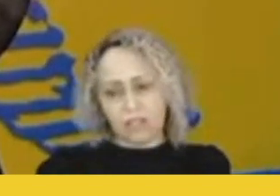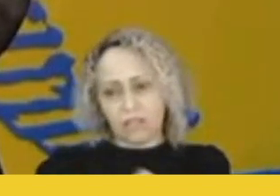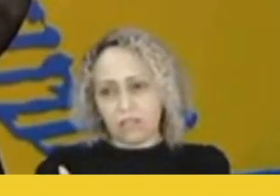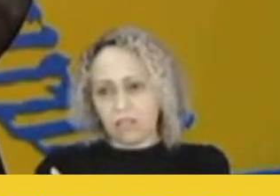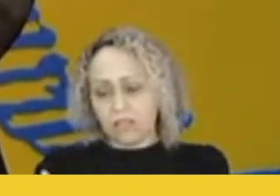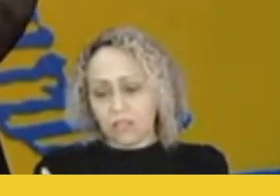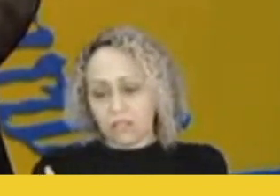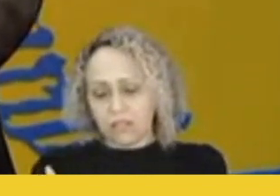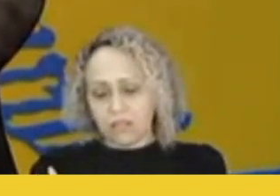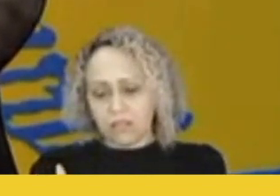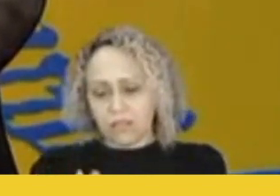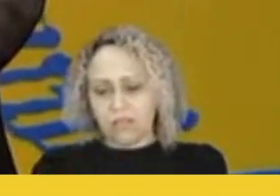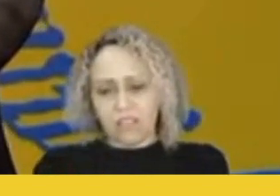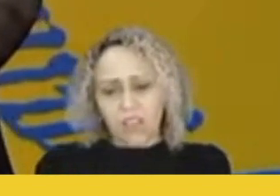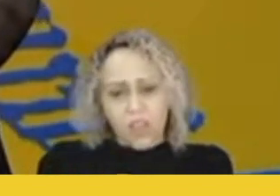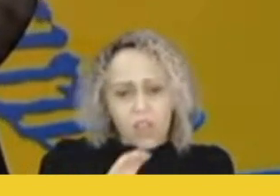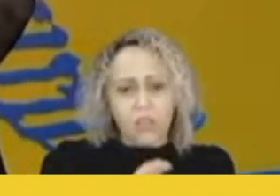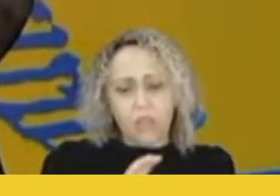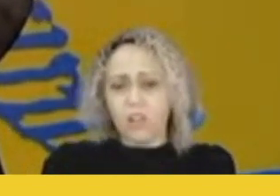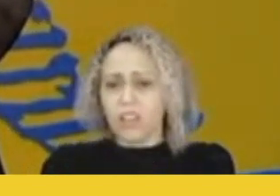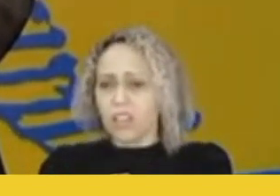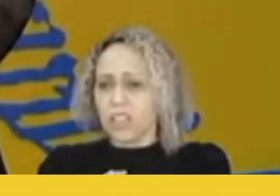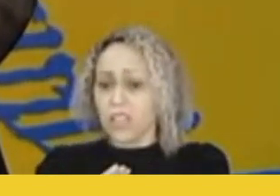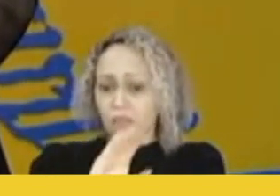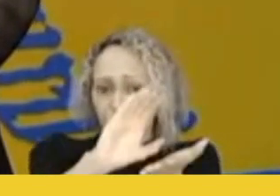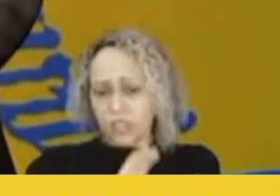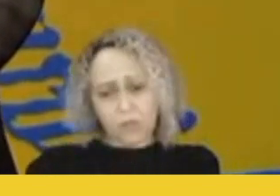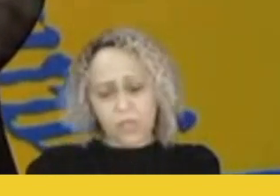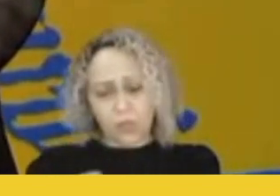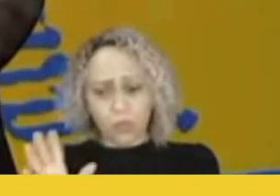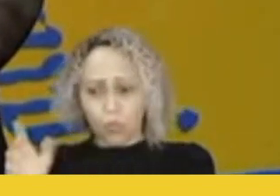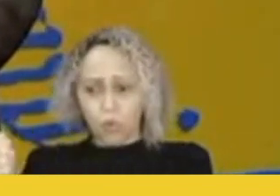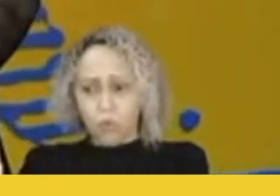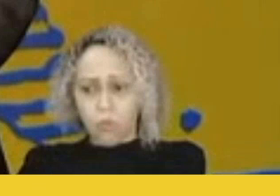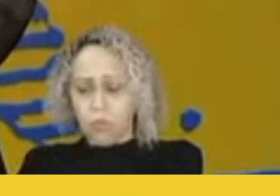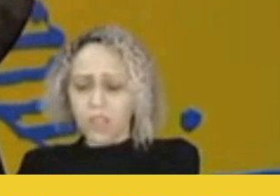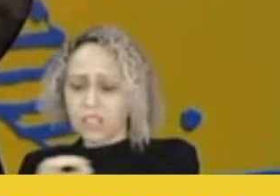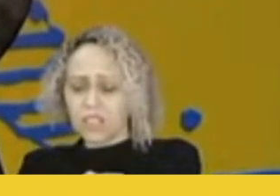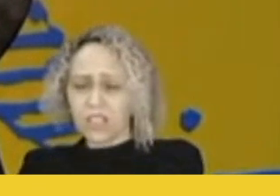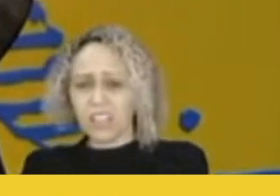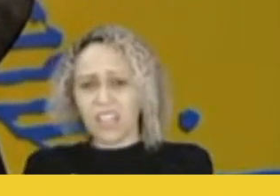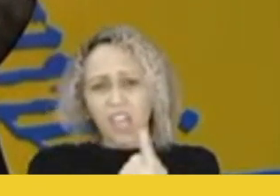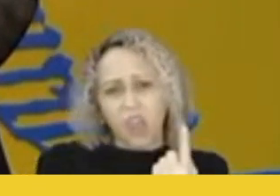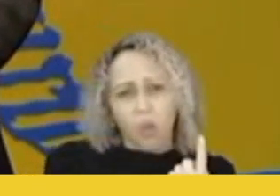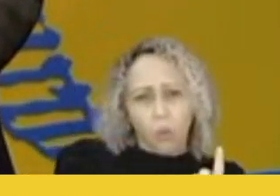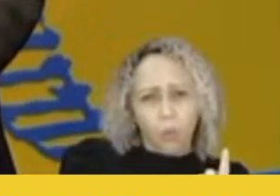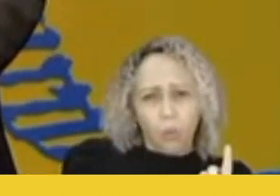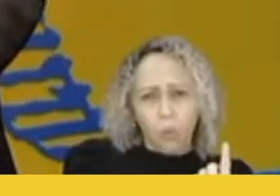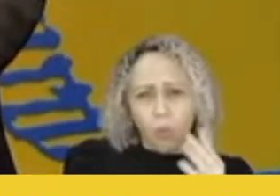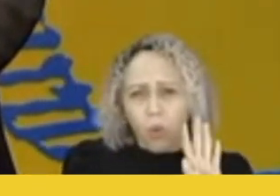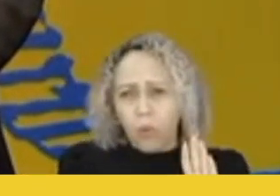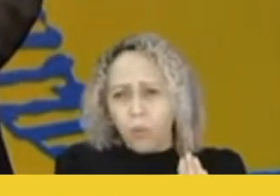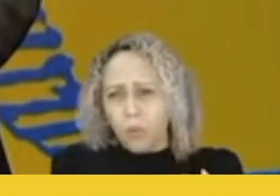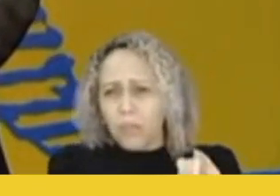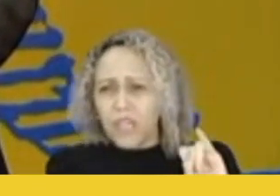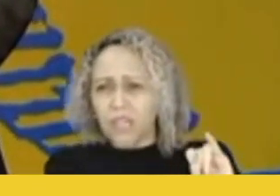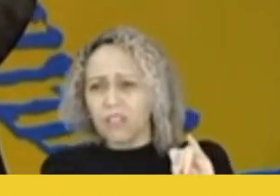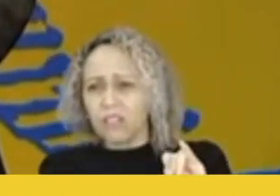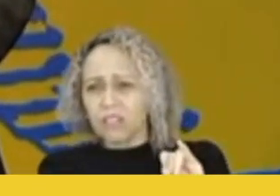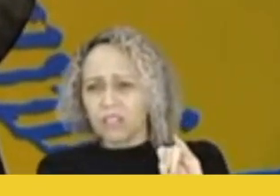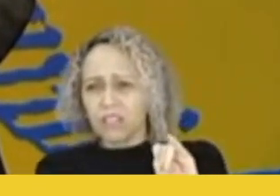pessoal, era de 1 bilhão e 800 milhões de reais. 1 bilhão e 847 milhões de